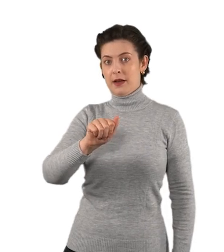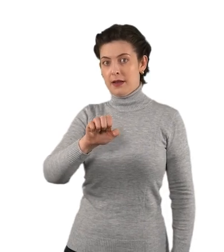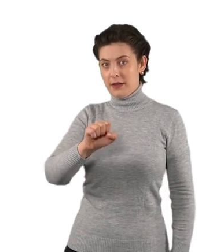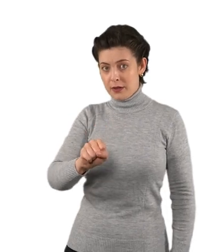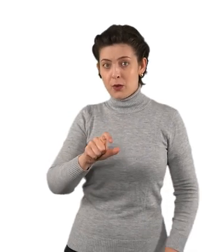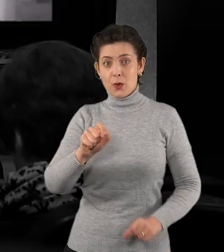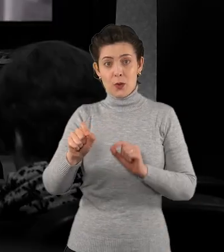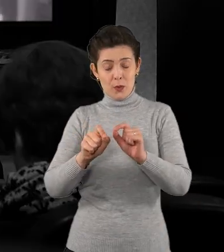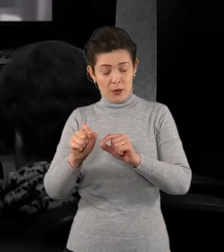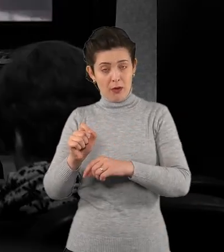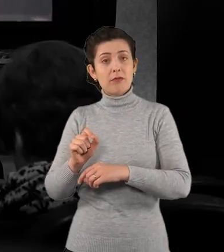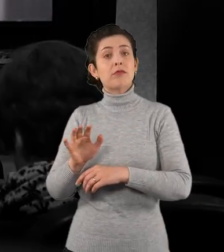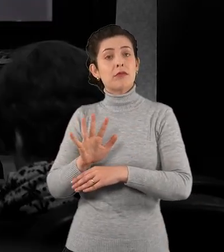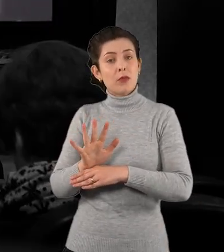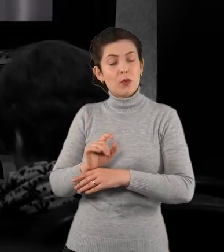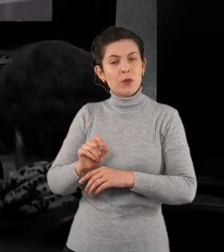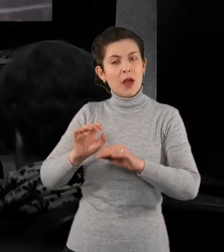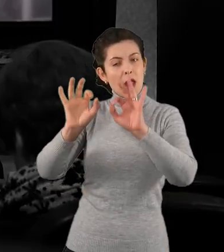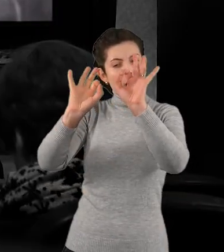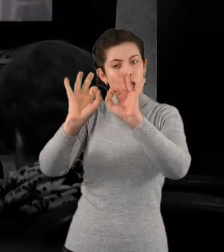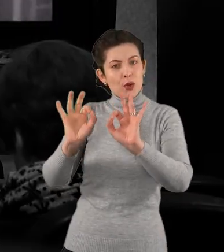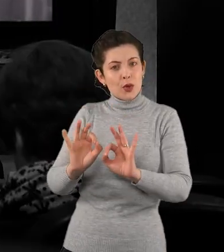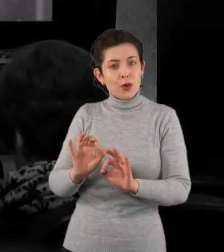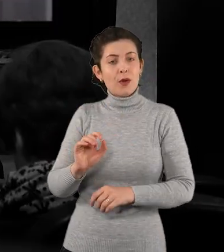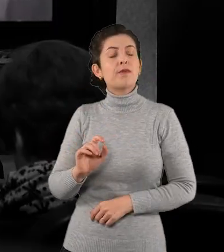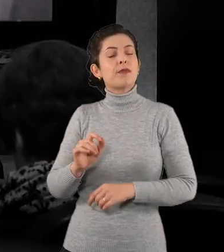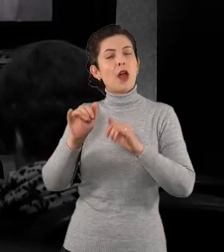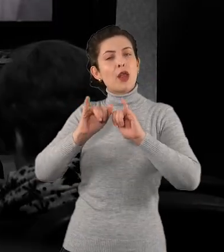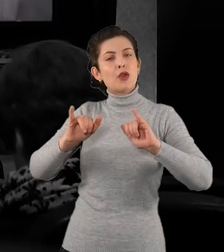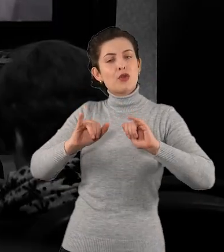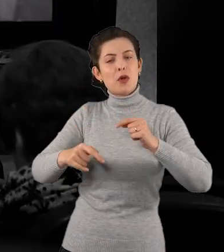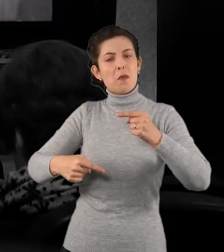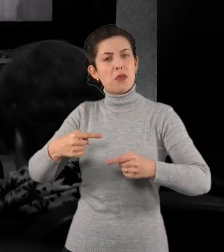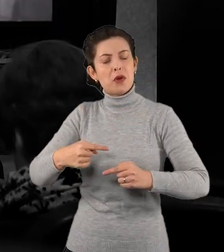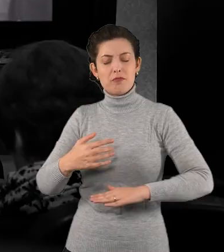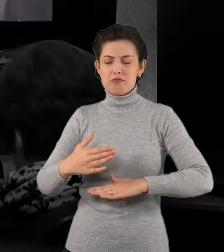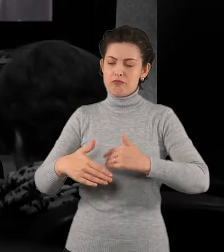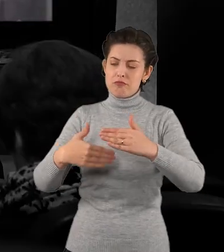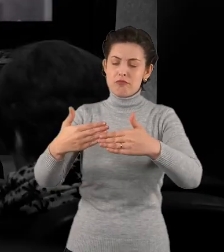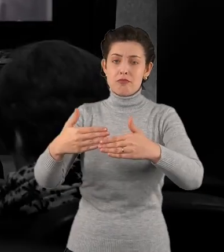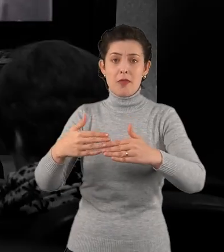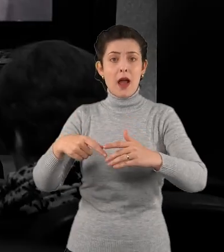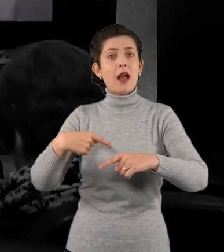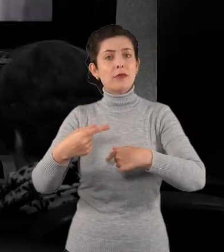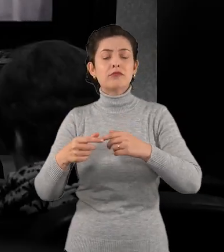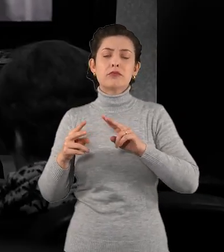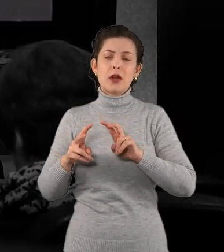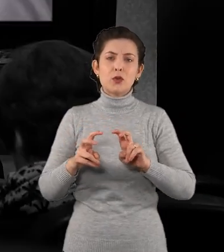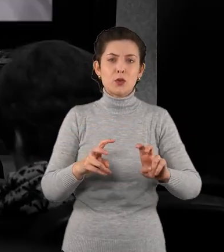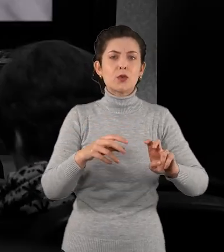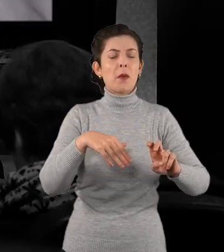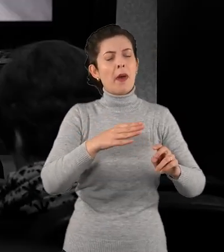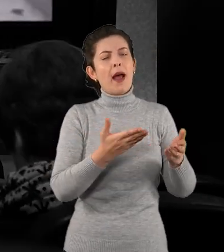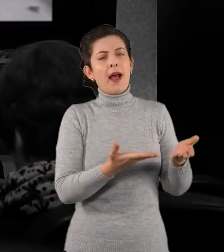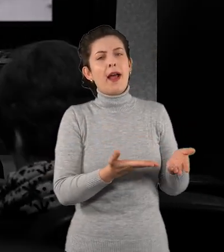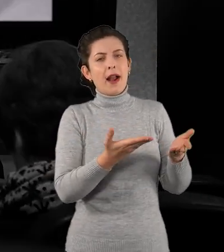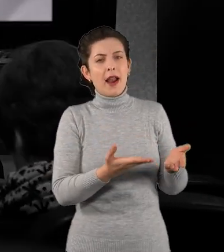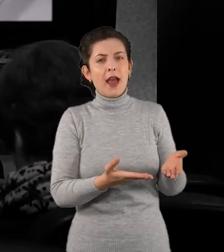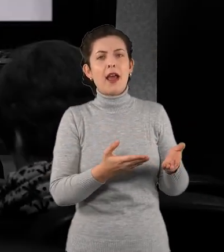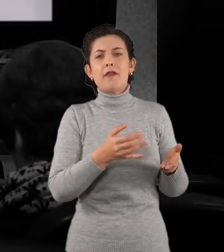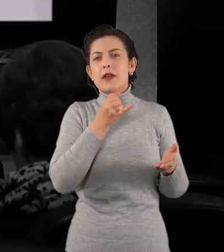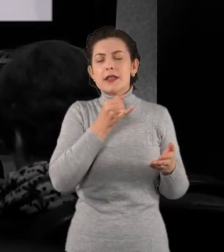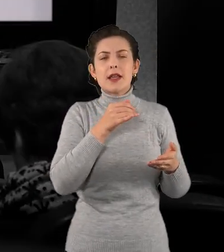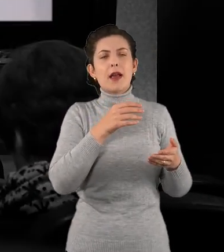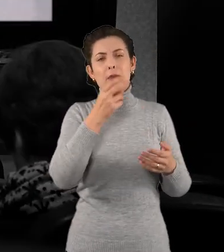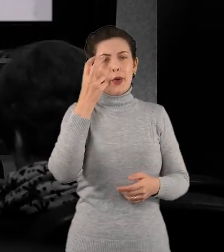cinejornais tinham uma estrutura narrativa sólida. Eles começam com uma notícia sobre política e desenvolvimento e deixam assuntos menos